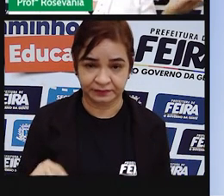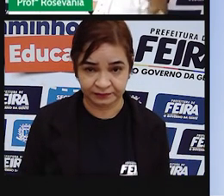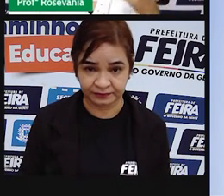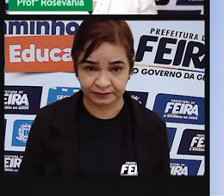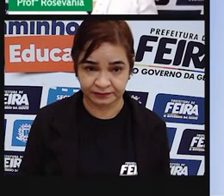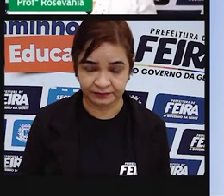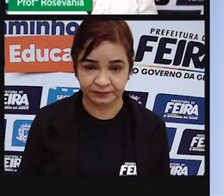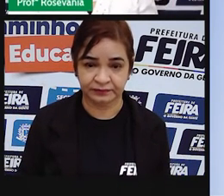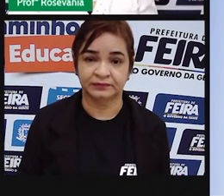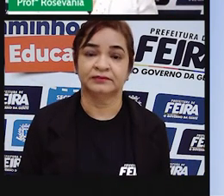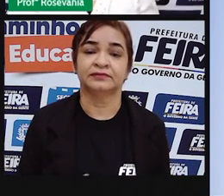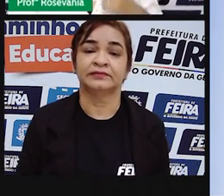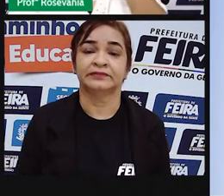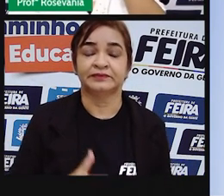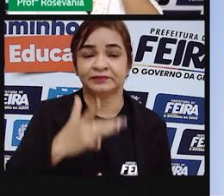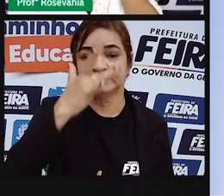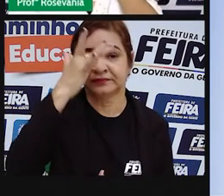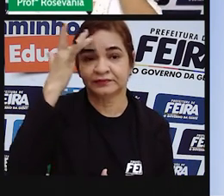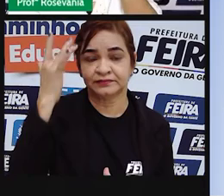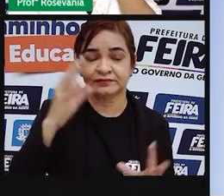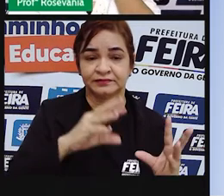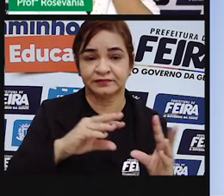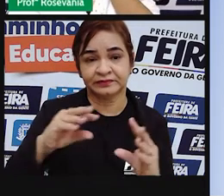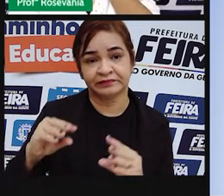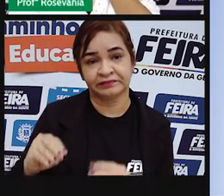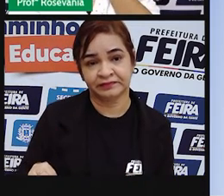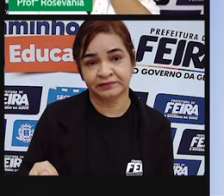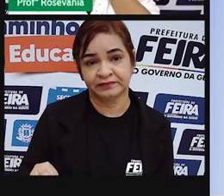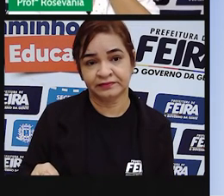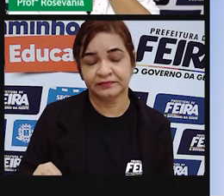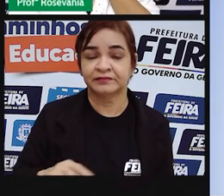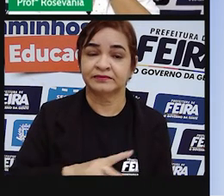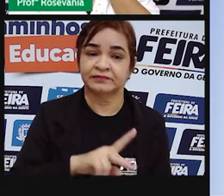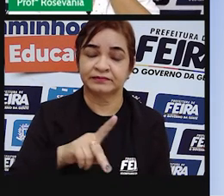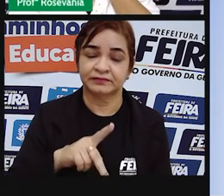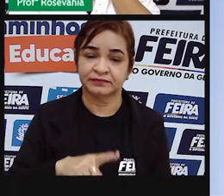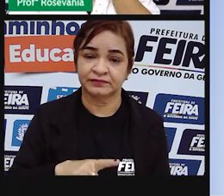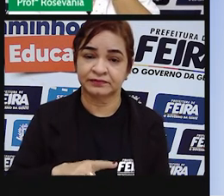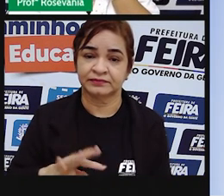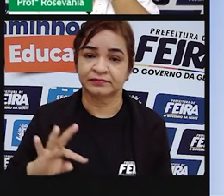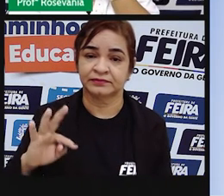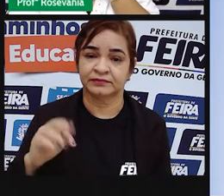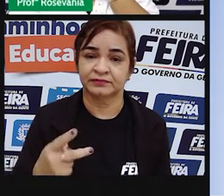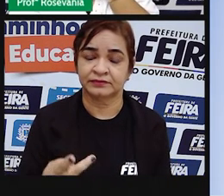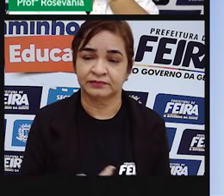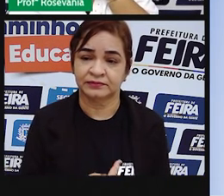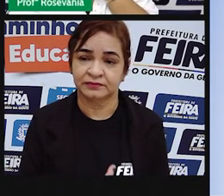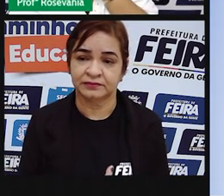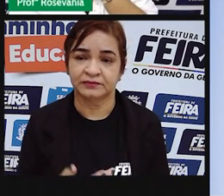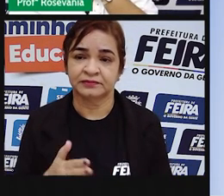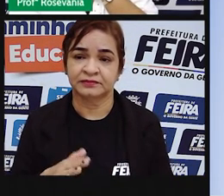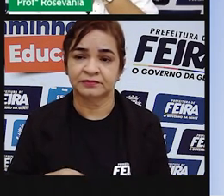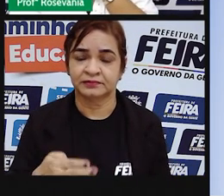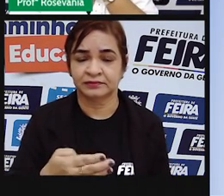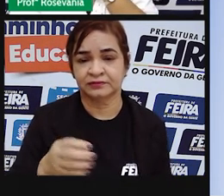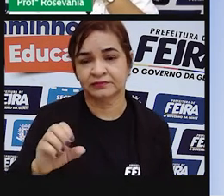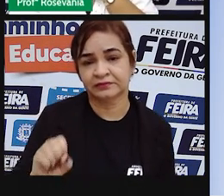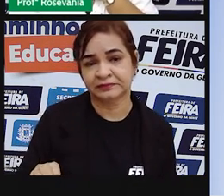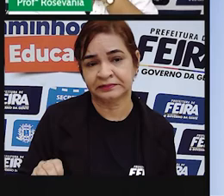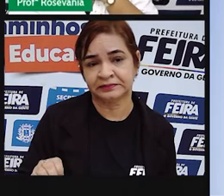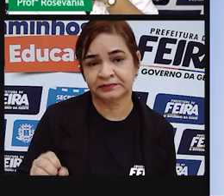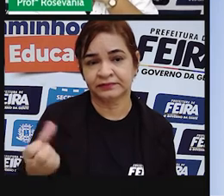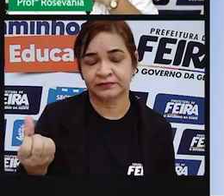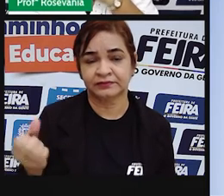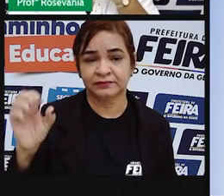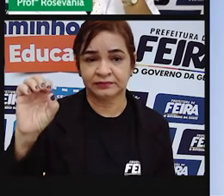a capital do Poder né no nosso país Então é isso tudo aconteceu né entre a década de 40